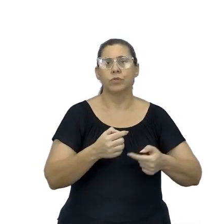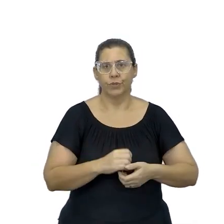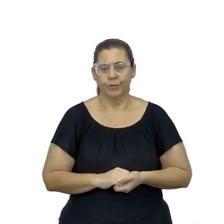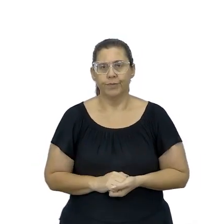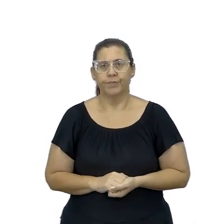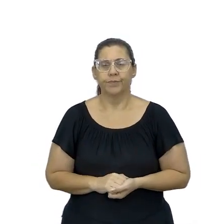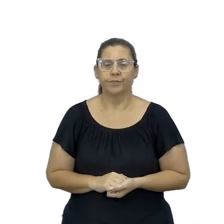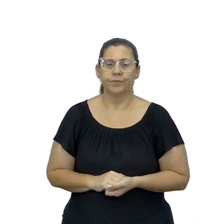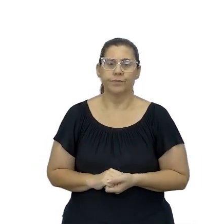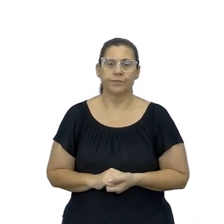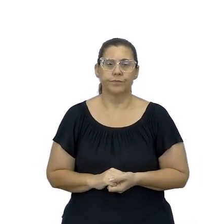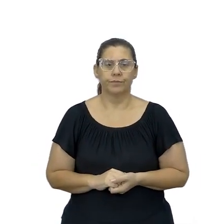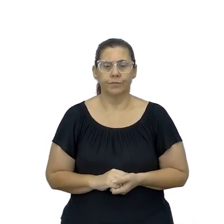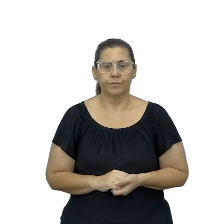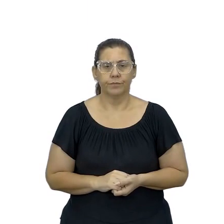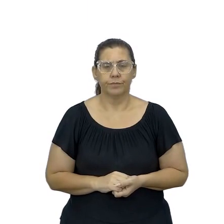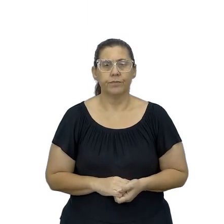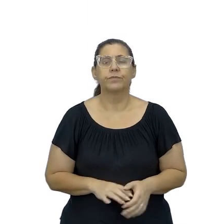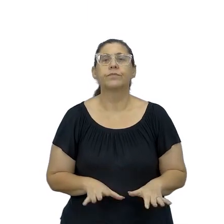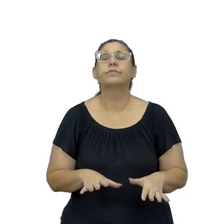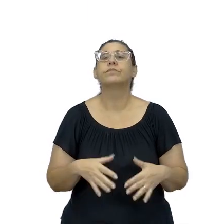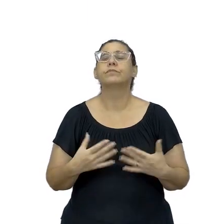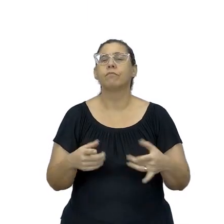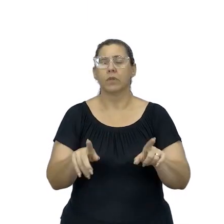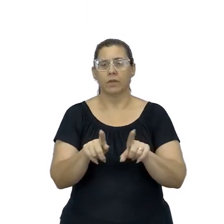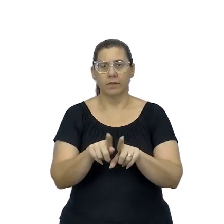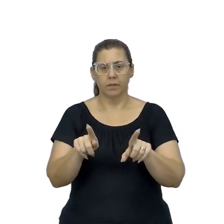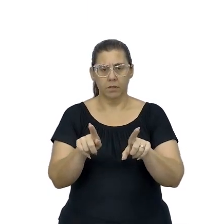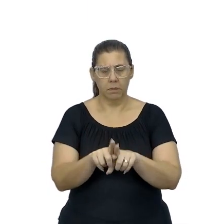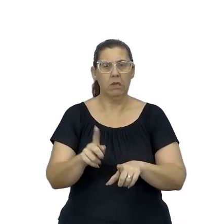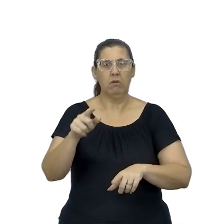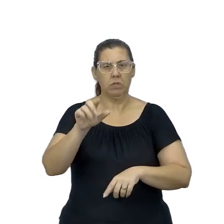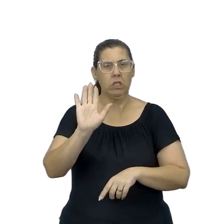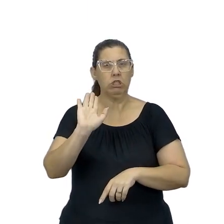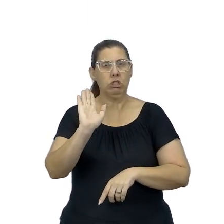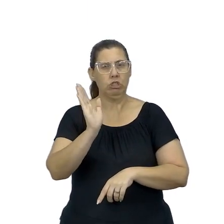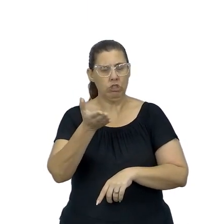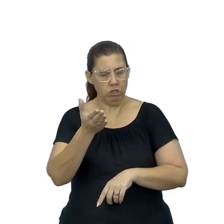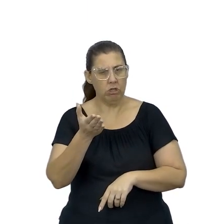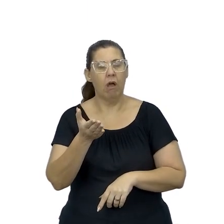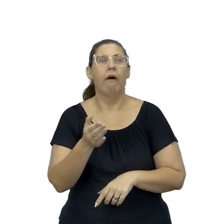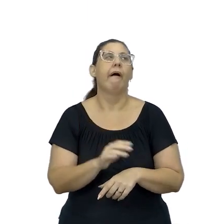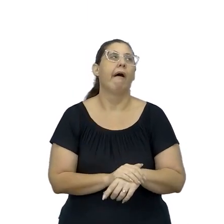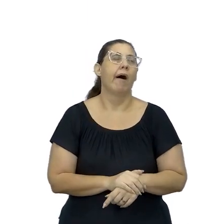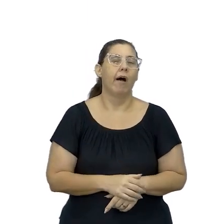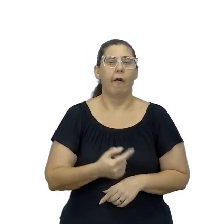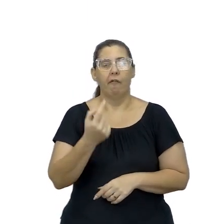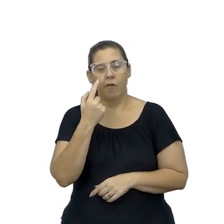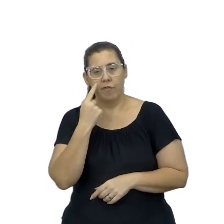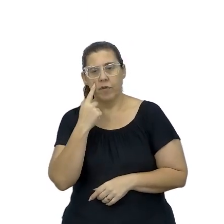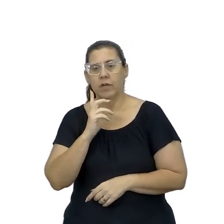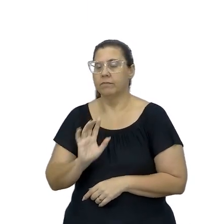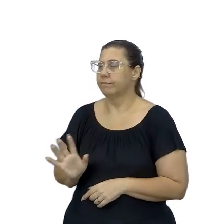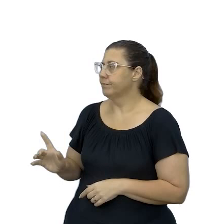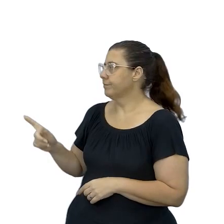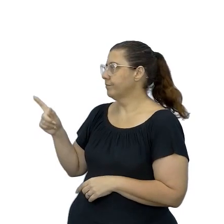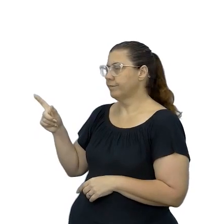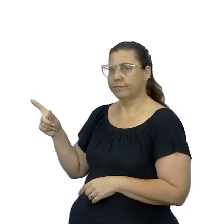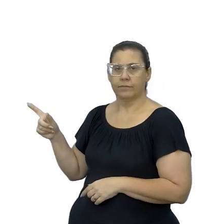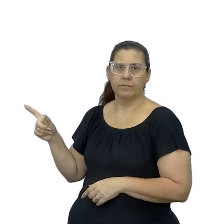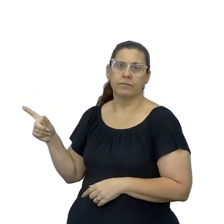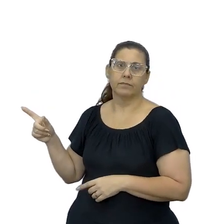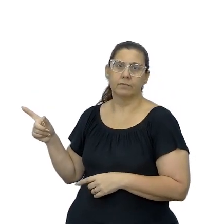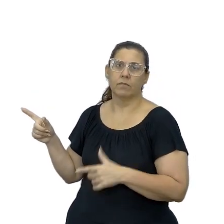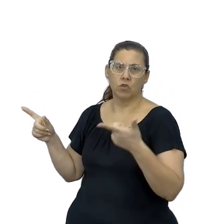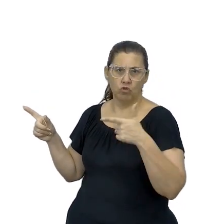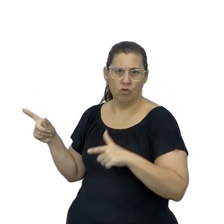tá bom? E aí, também, né, vocês já devem estar cansados até de ver essa imagem, mas eu